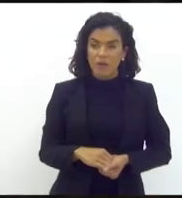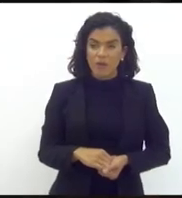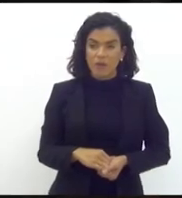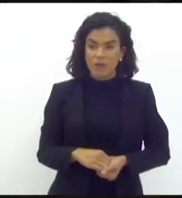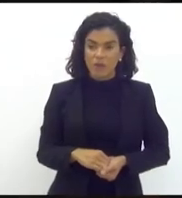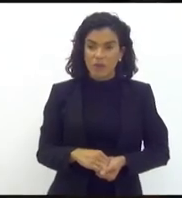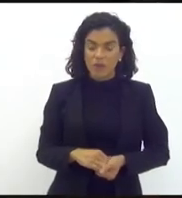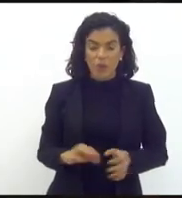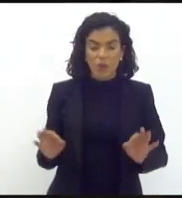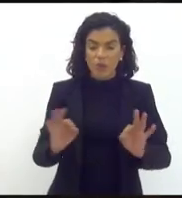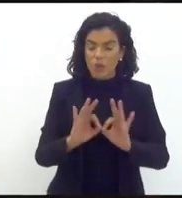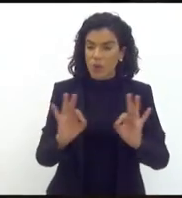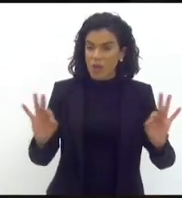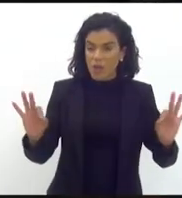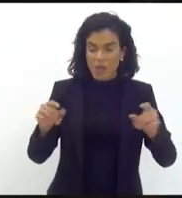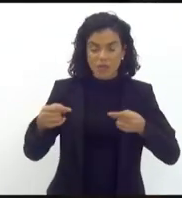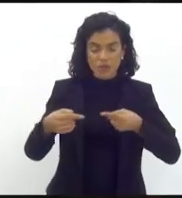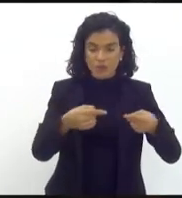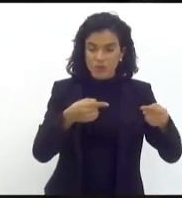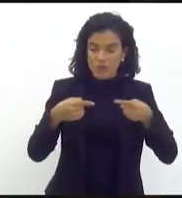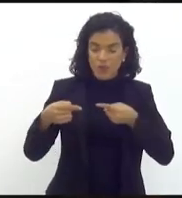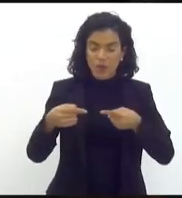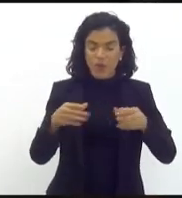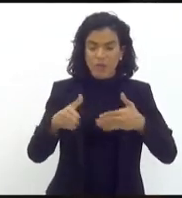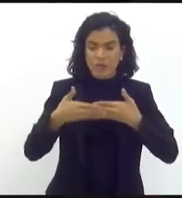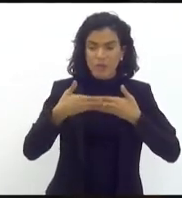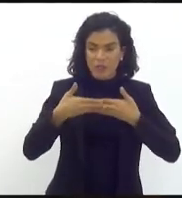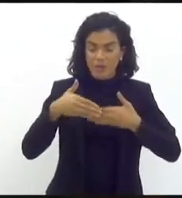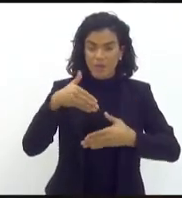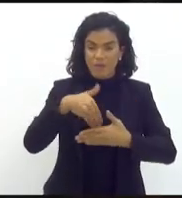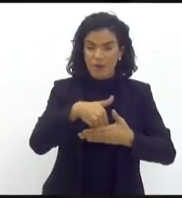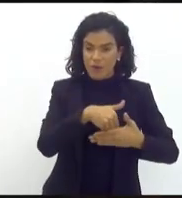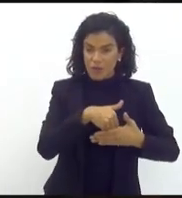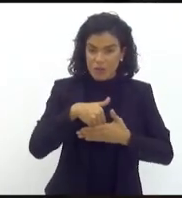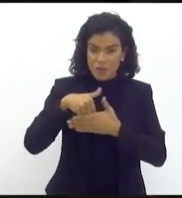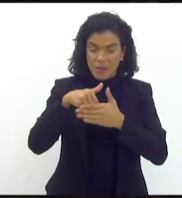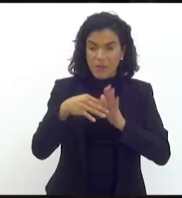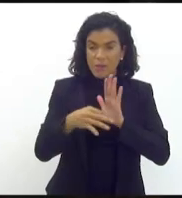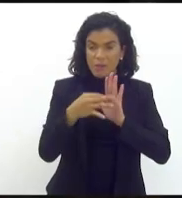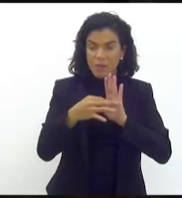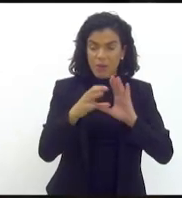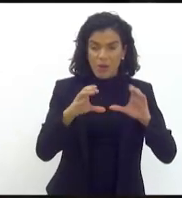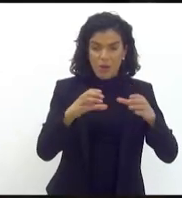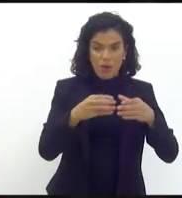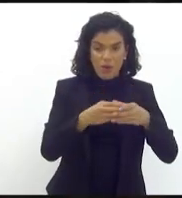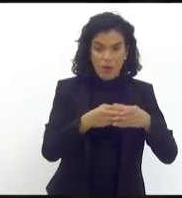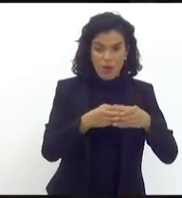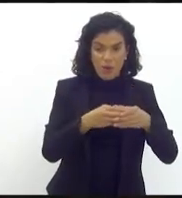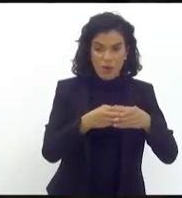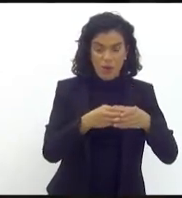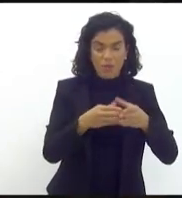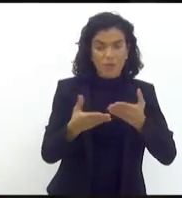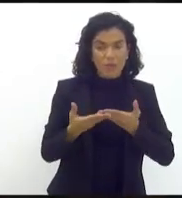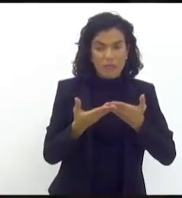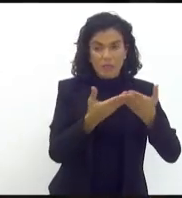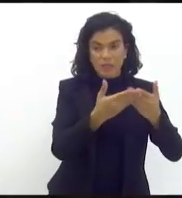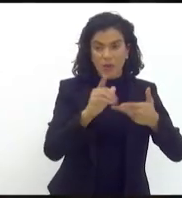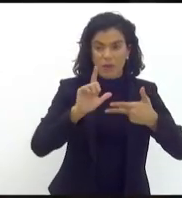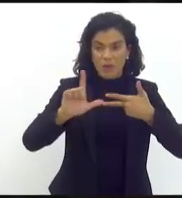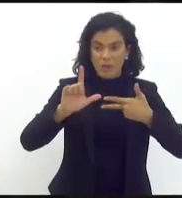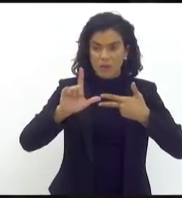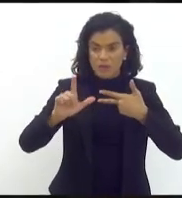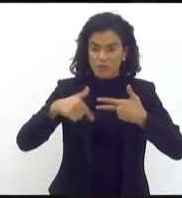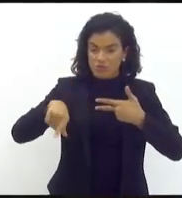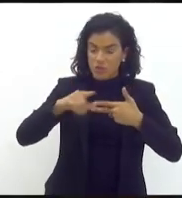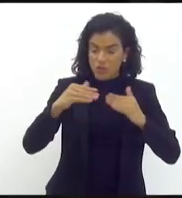não havendo mais Quem Queira discutir encerrado a discussão em votação parecida comissão de indicações legislativas